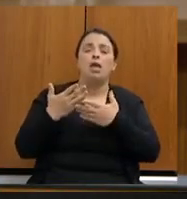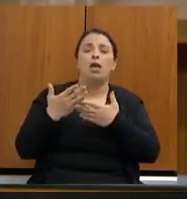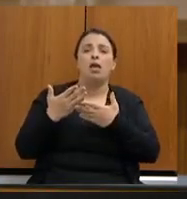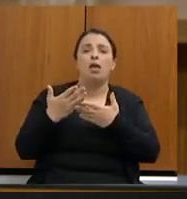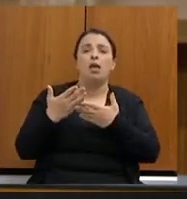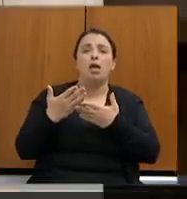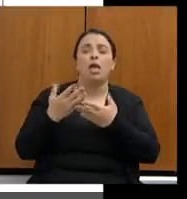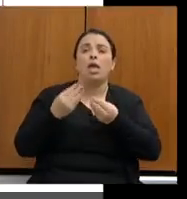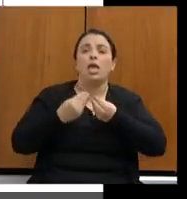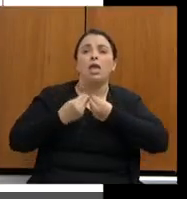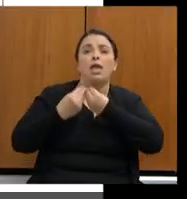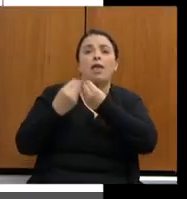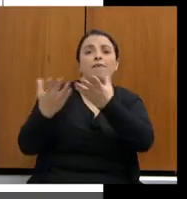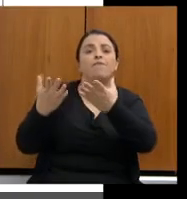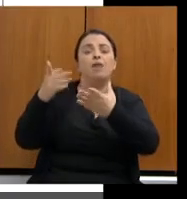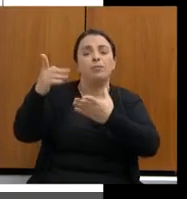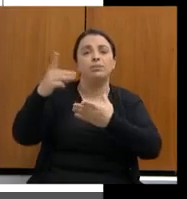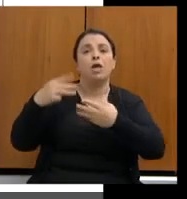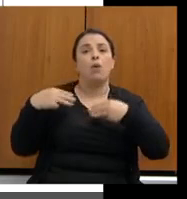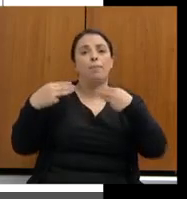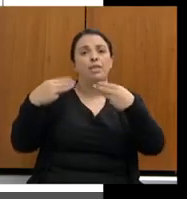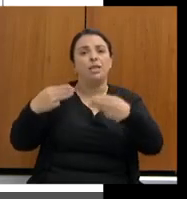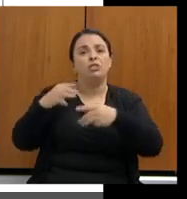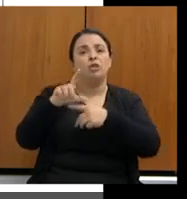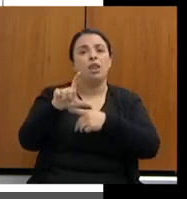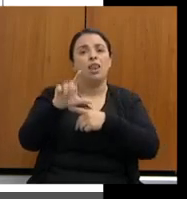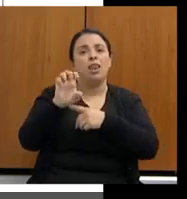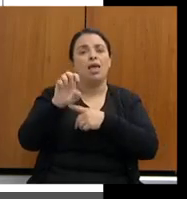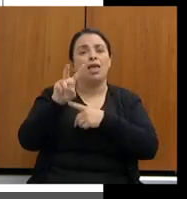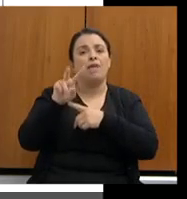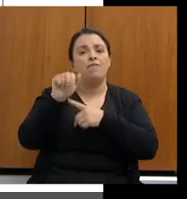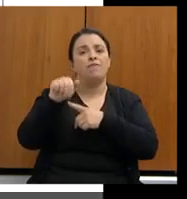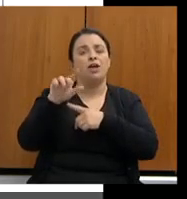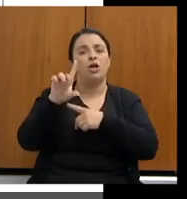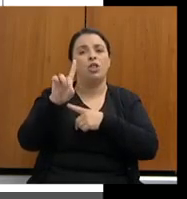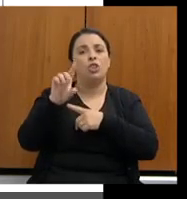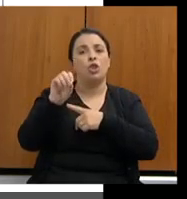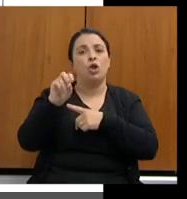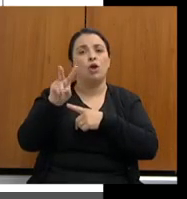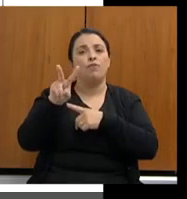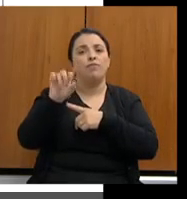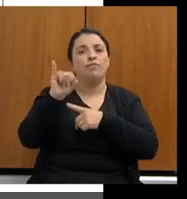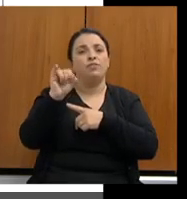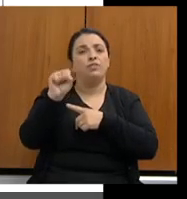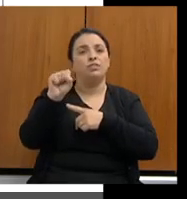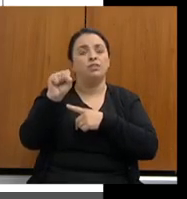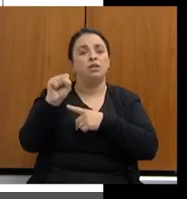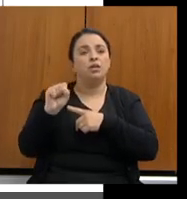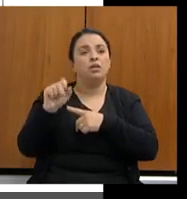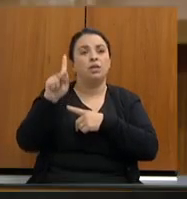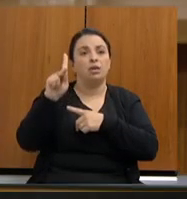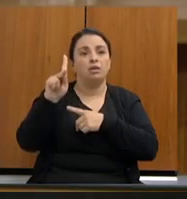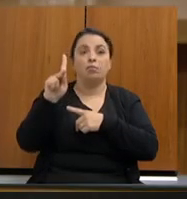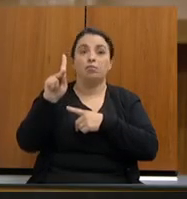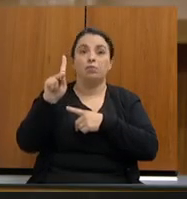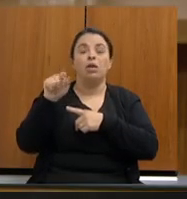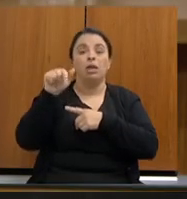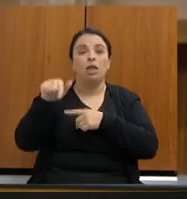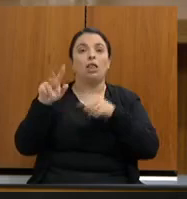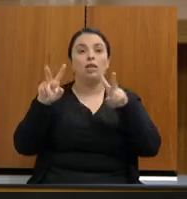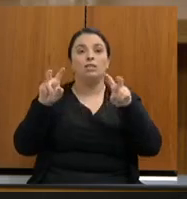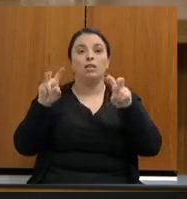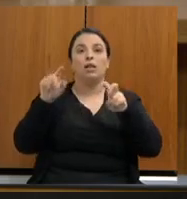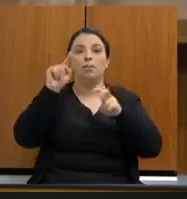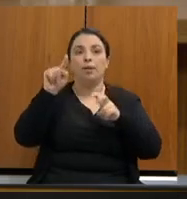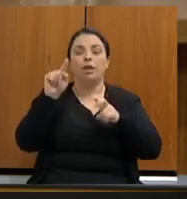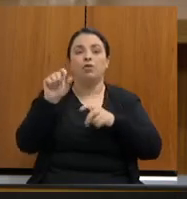ao ministro Lewandowski que está com esse assunto no STF bem como ao